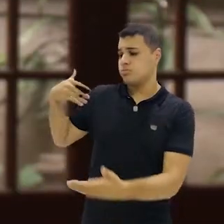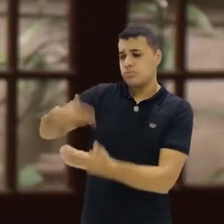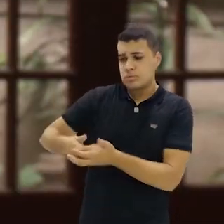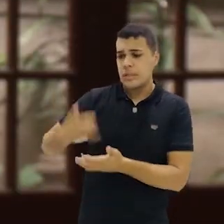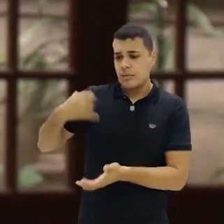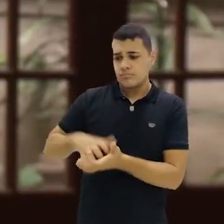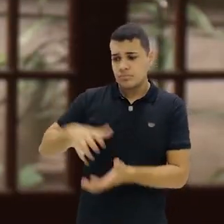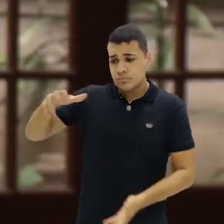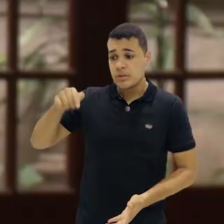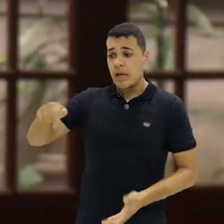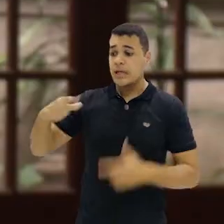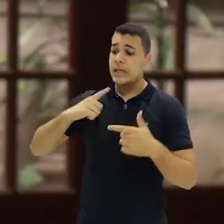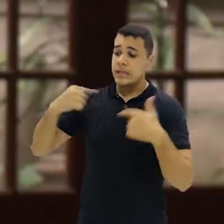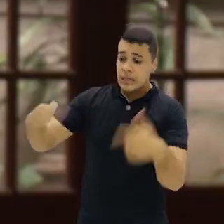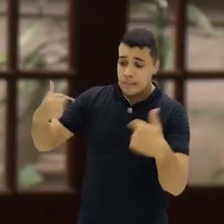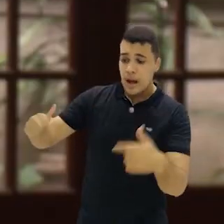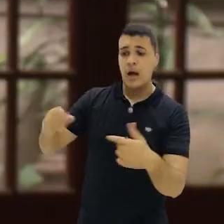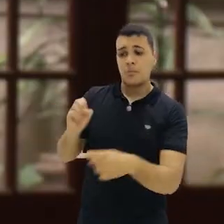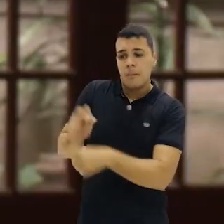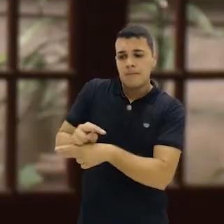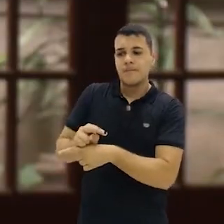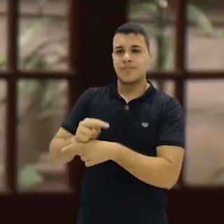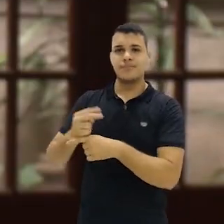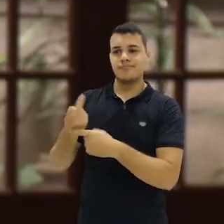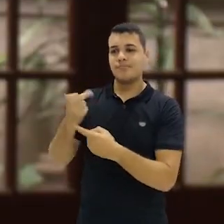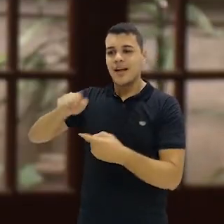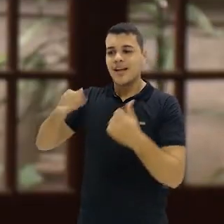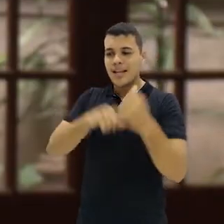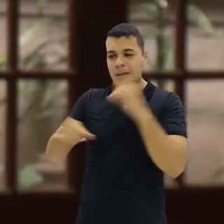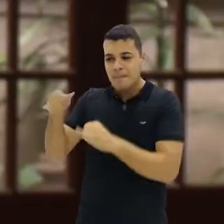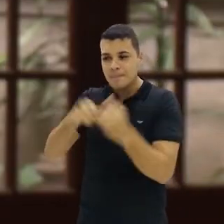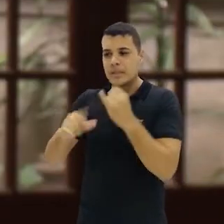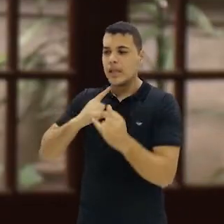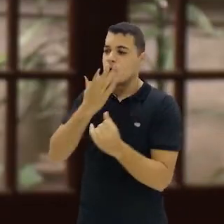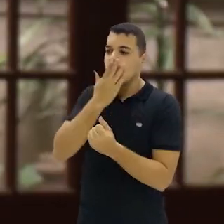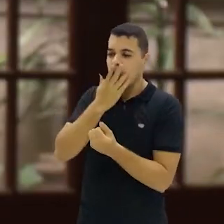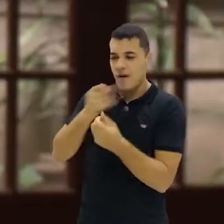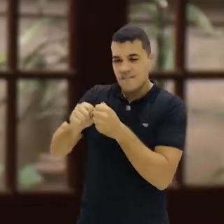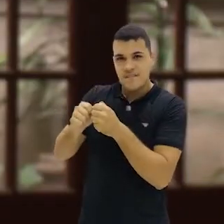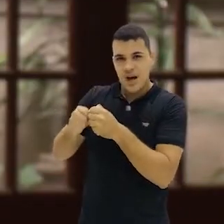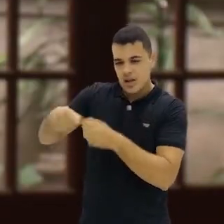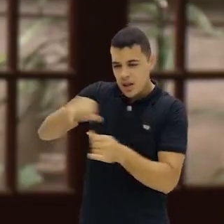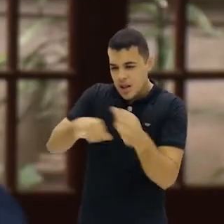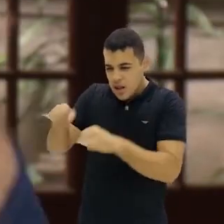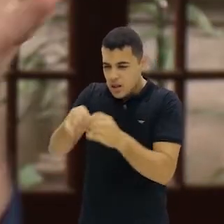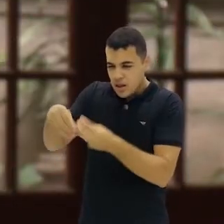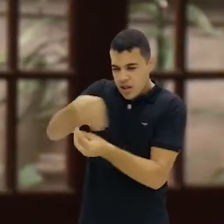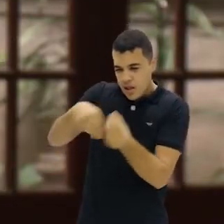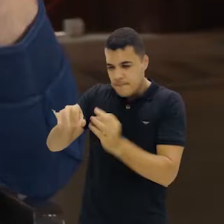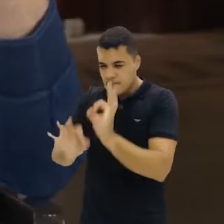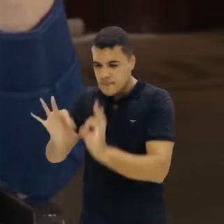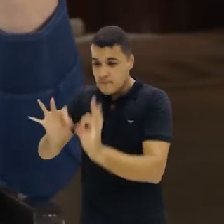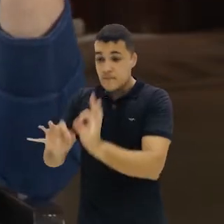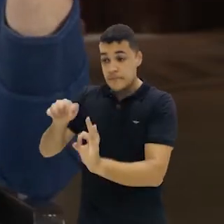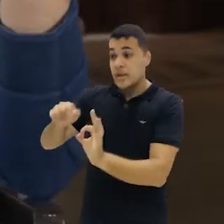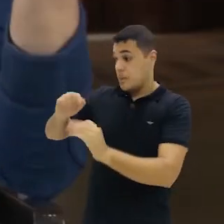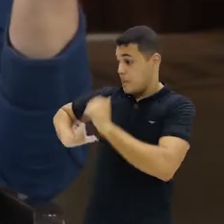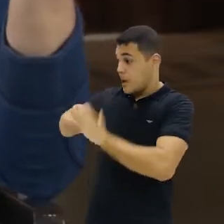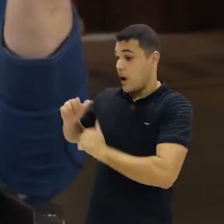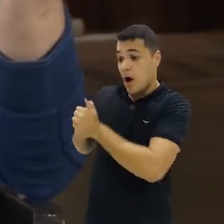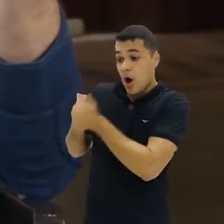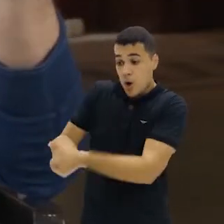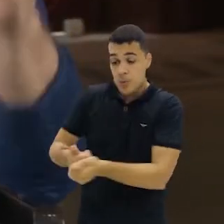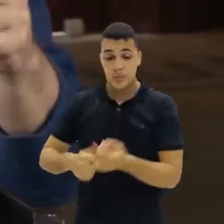acompanhados durante um determinado período, ou crianças nascidas com baixo peso e que também são seguidas por um período a